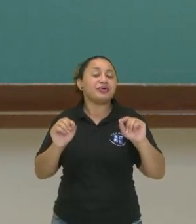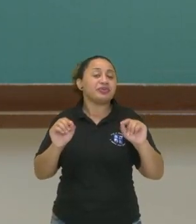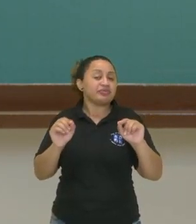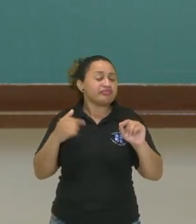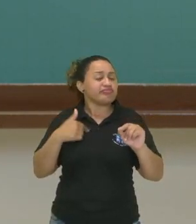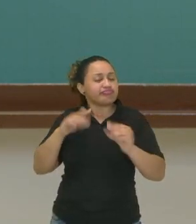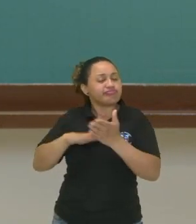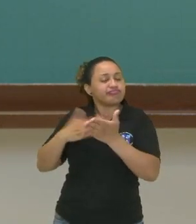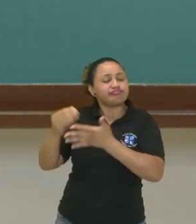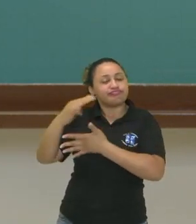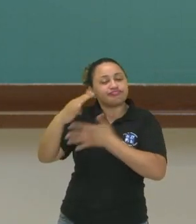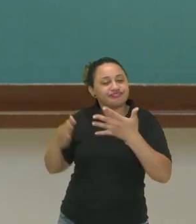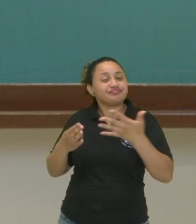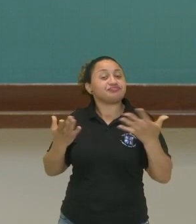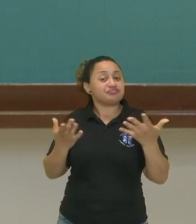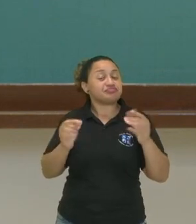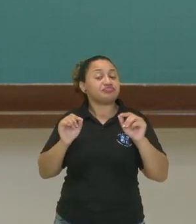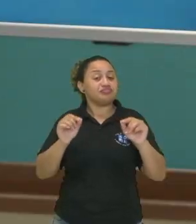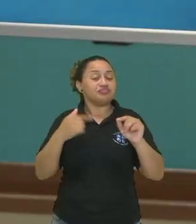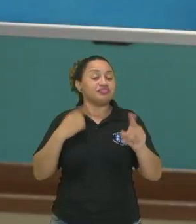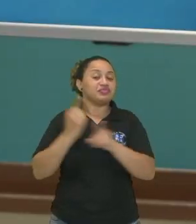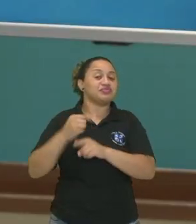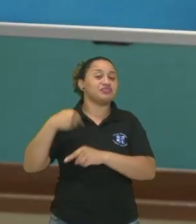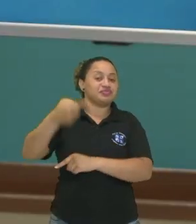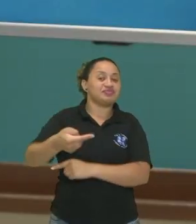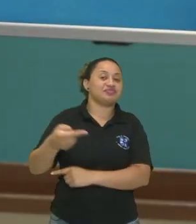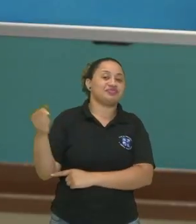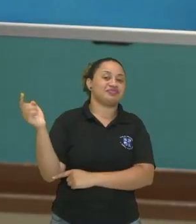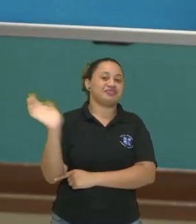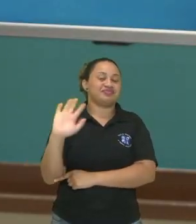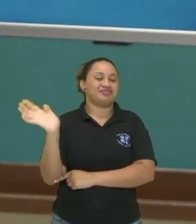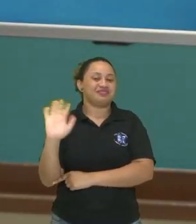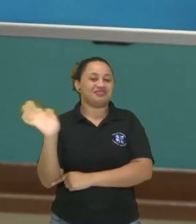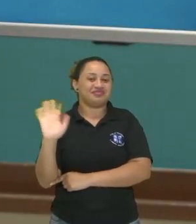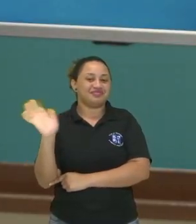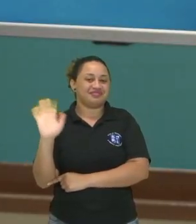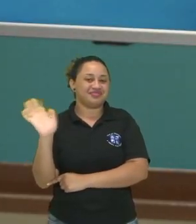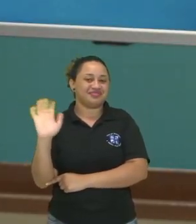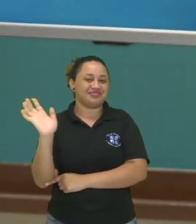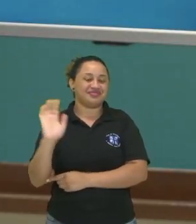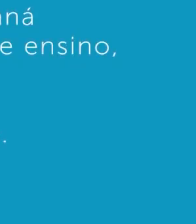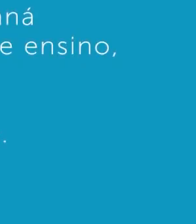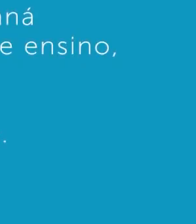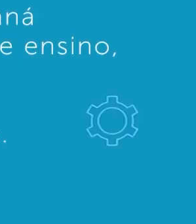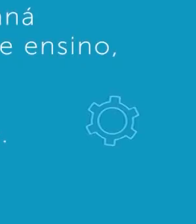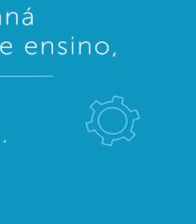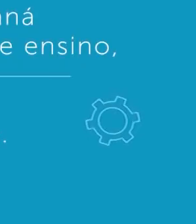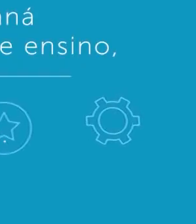a interpretação de Libras. Até a próxima. Bom estudo para todos vocês. Valeu!